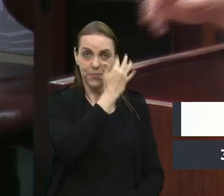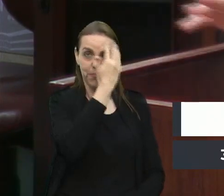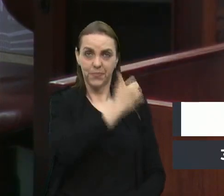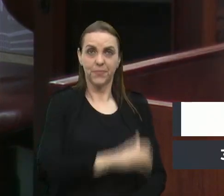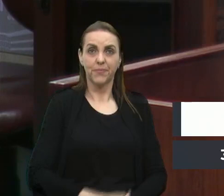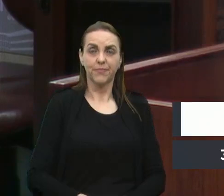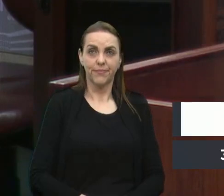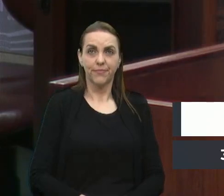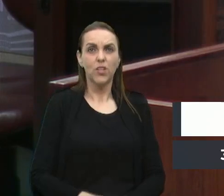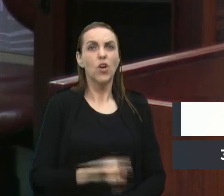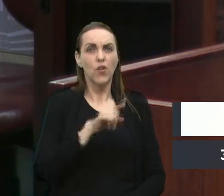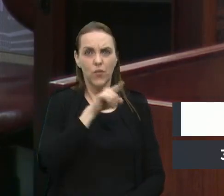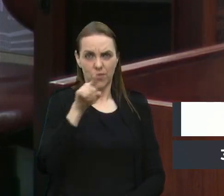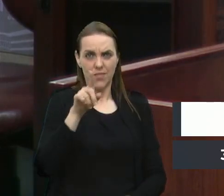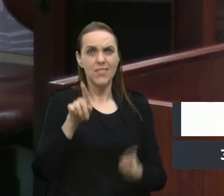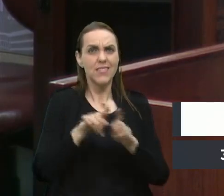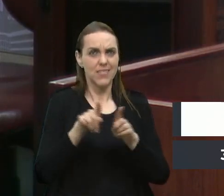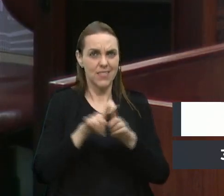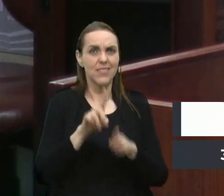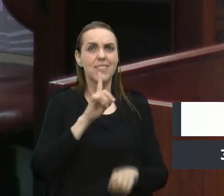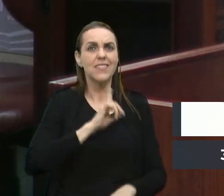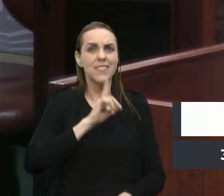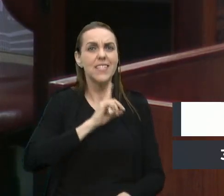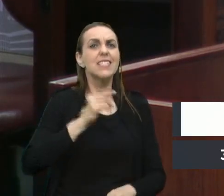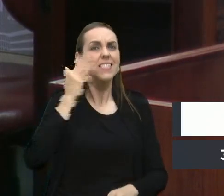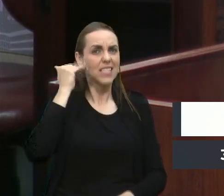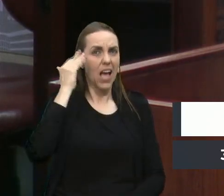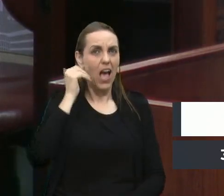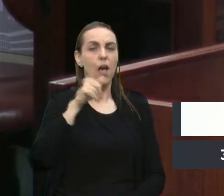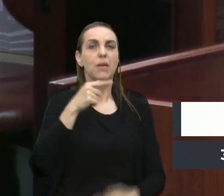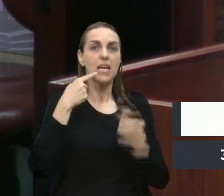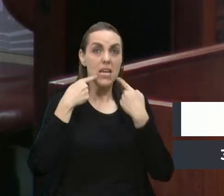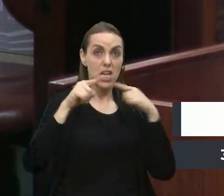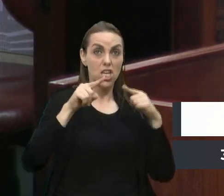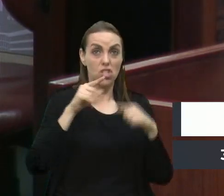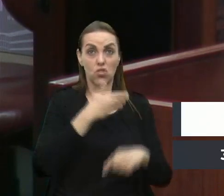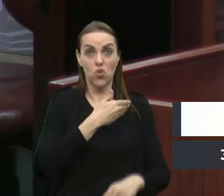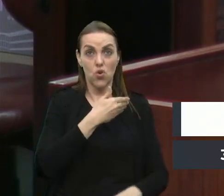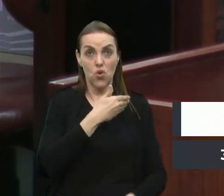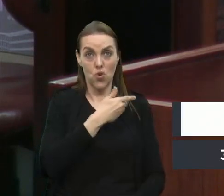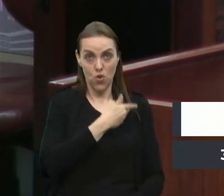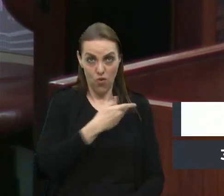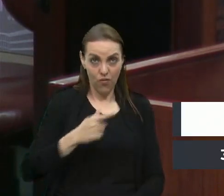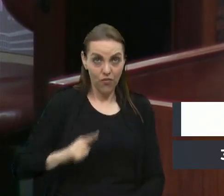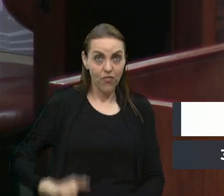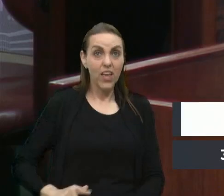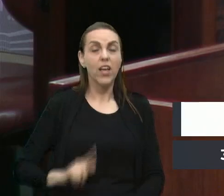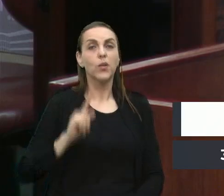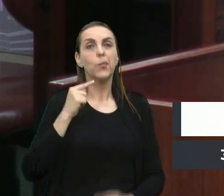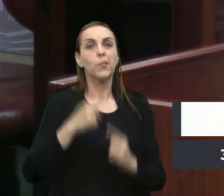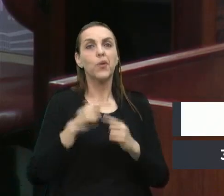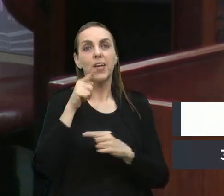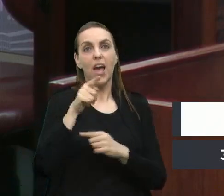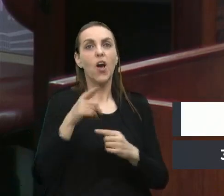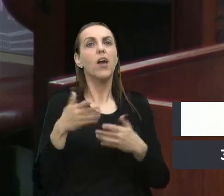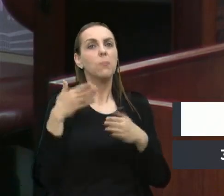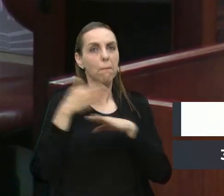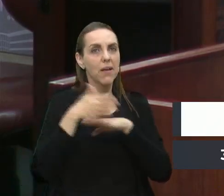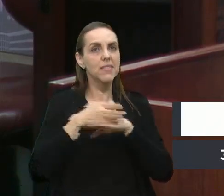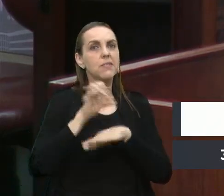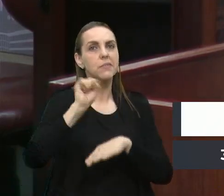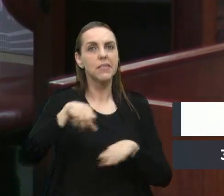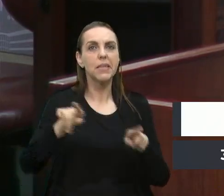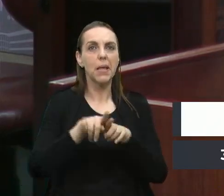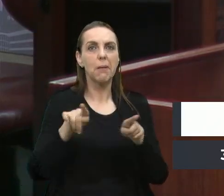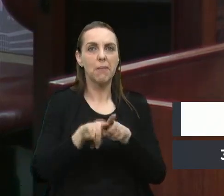Inclusive, o senhor sabe que o senhor também era bastante crítico ao governo e hoje está aqui porque comporam os quadros. Agora eu vou falar de outro tema. E